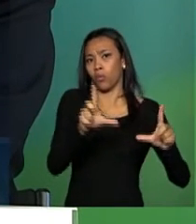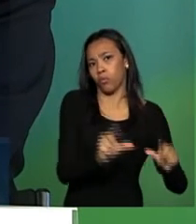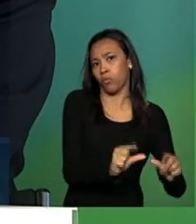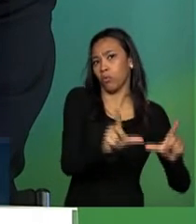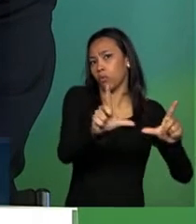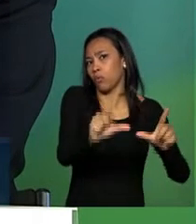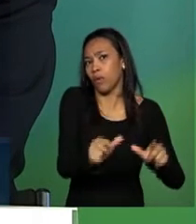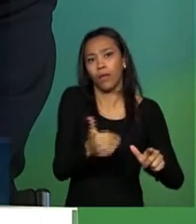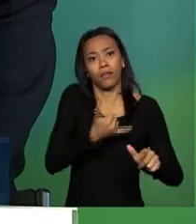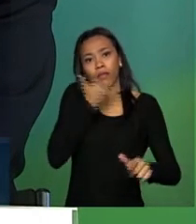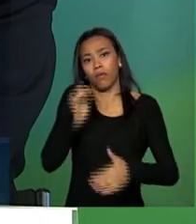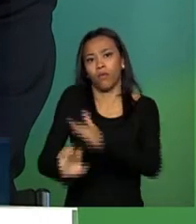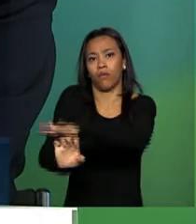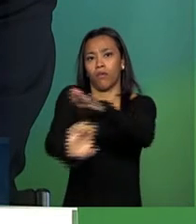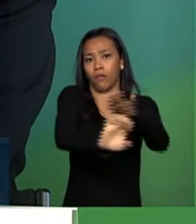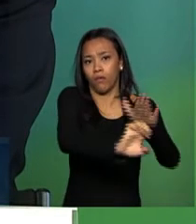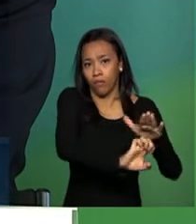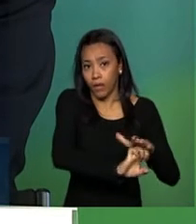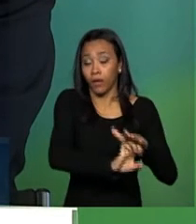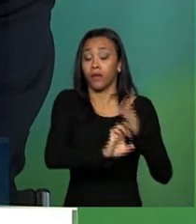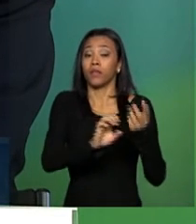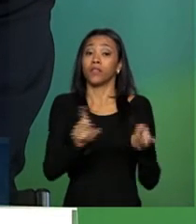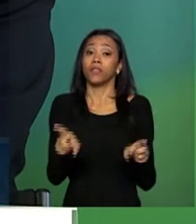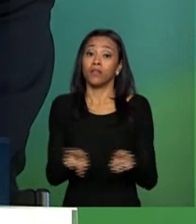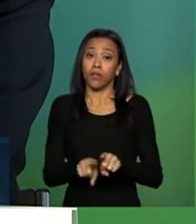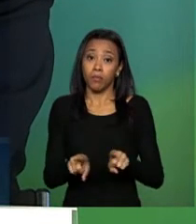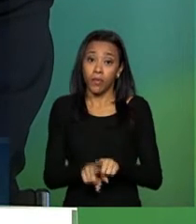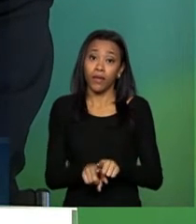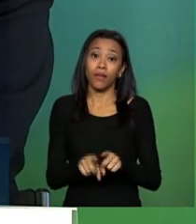nas exportações para o comércio